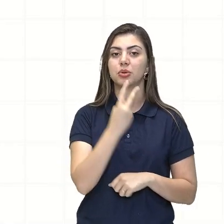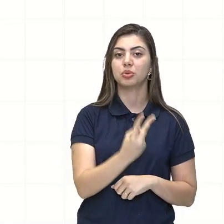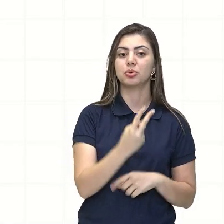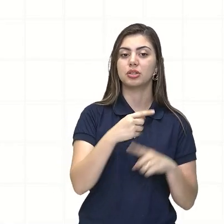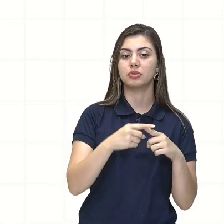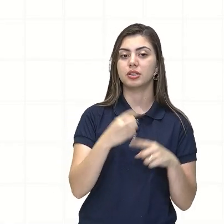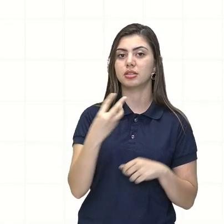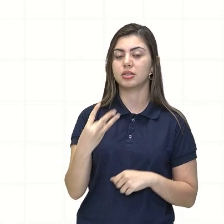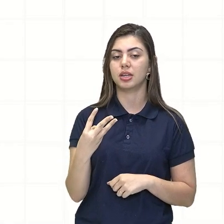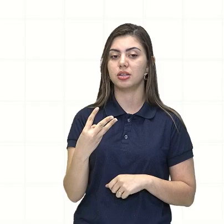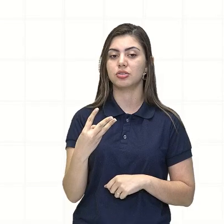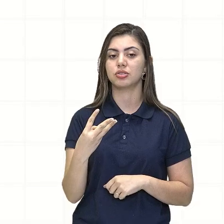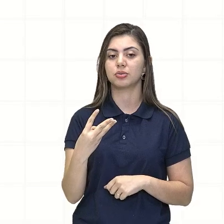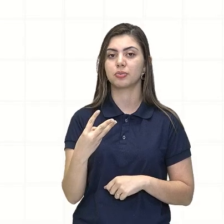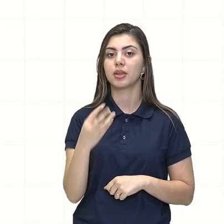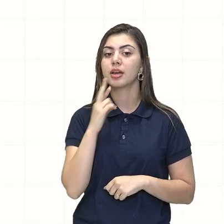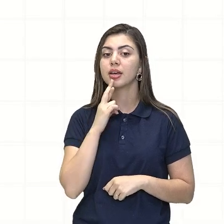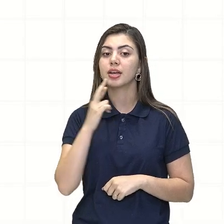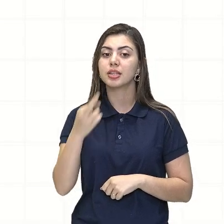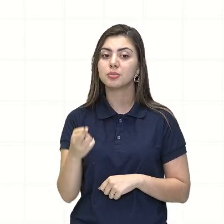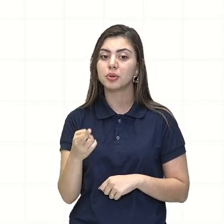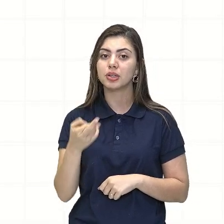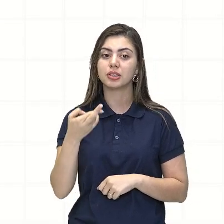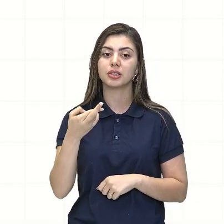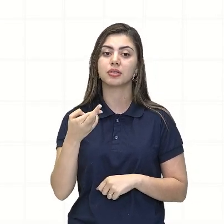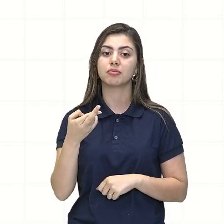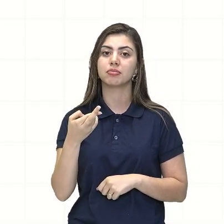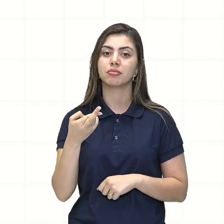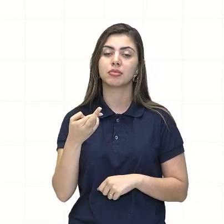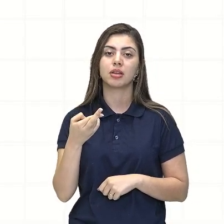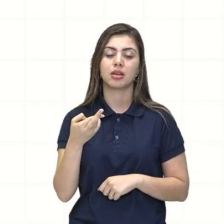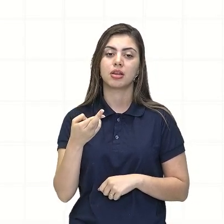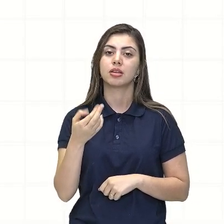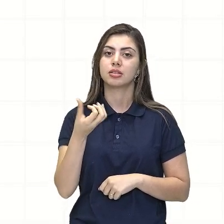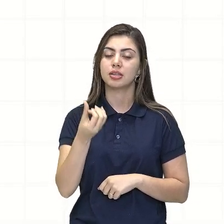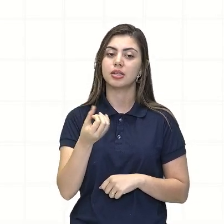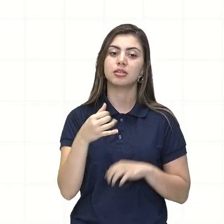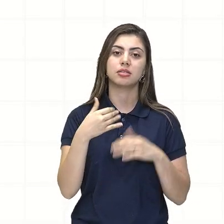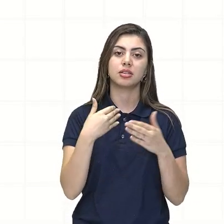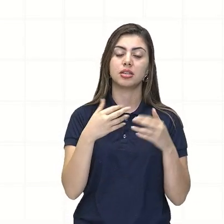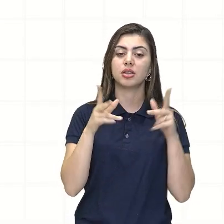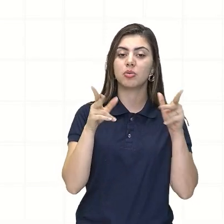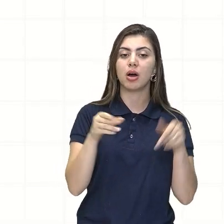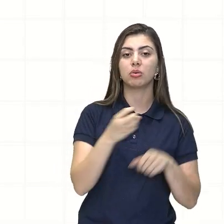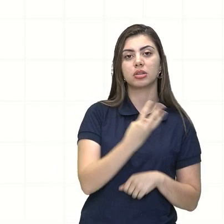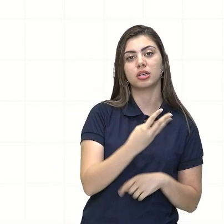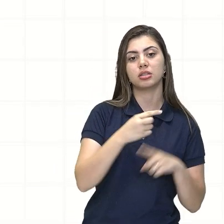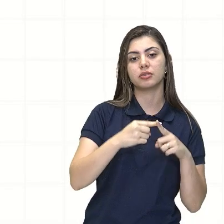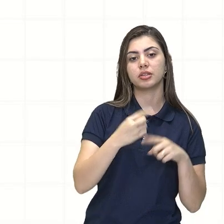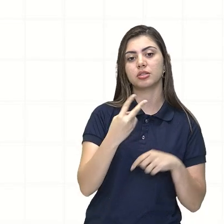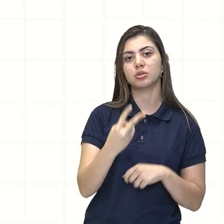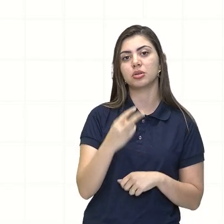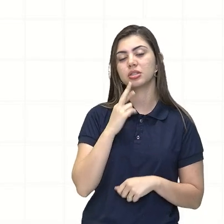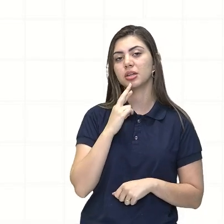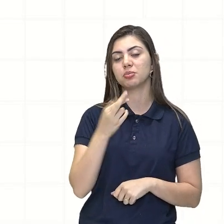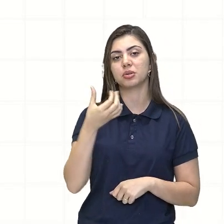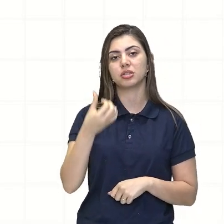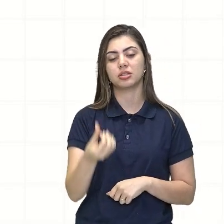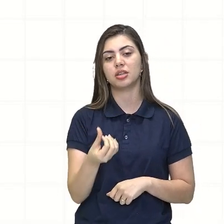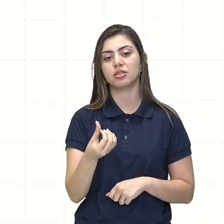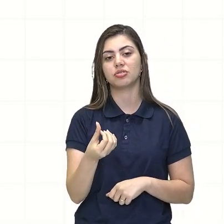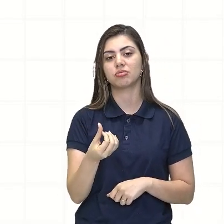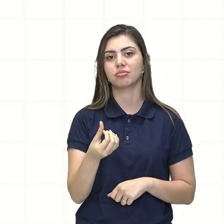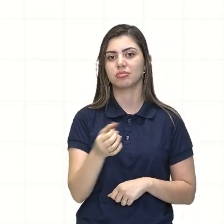3 é o mesmo do que 3 vezes 2. Tanto um como o outro, o resultado